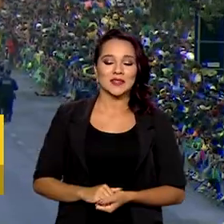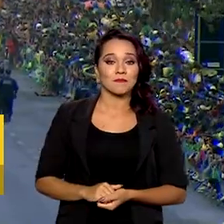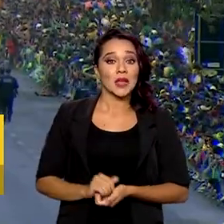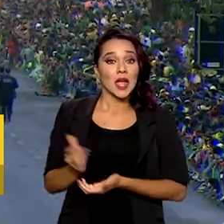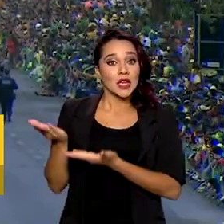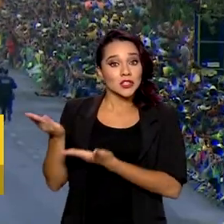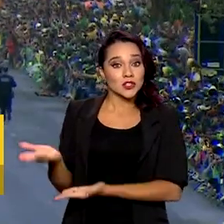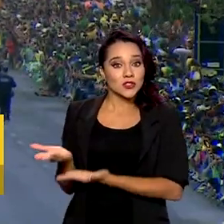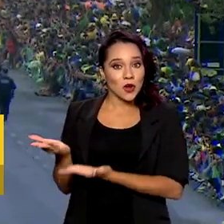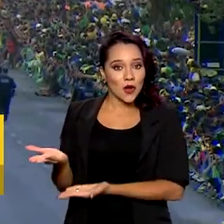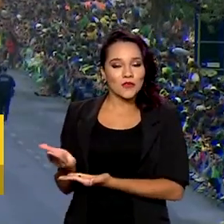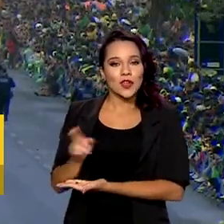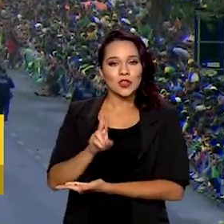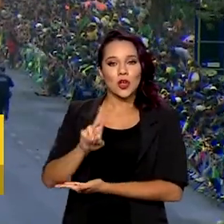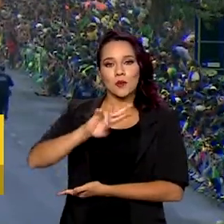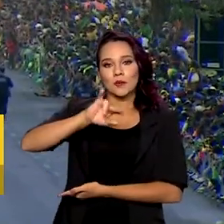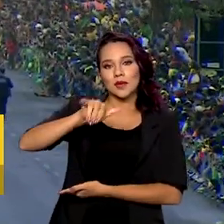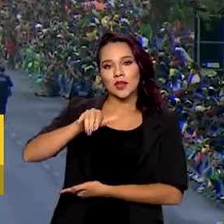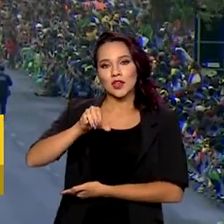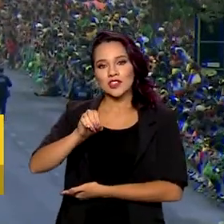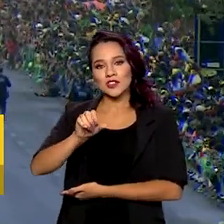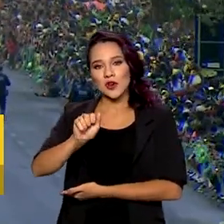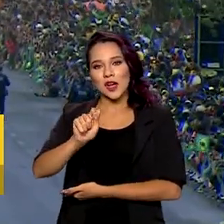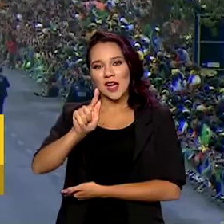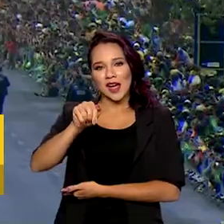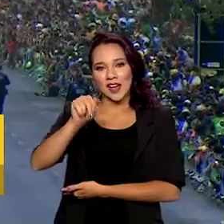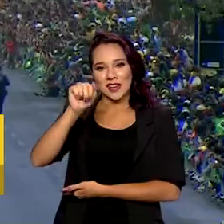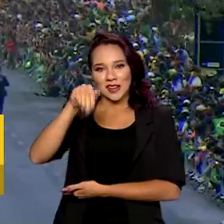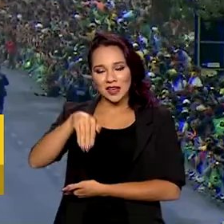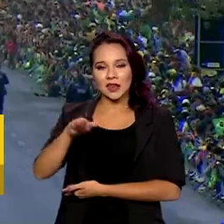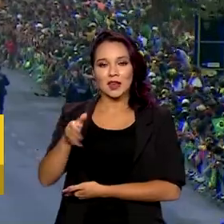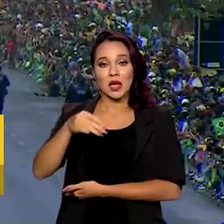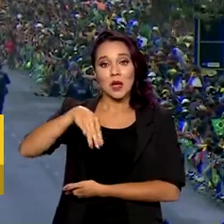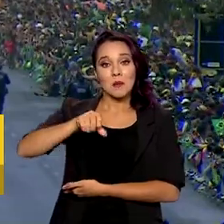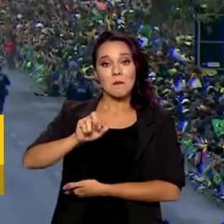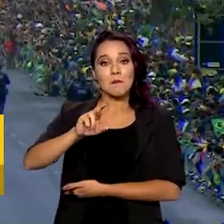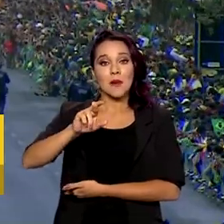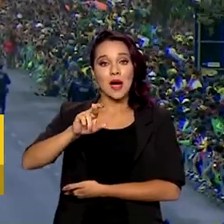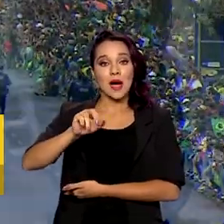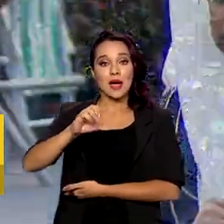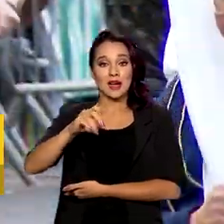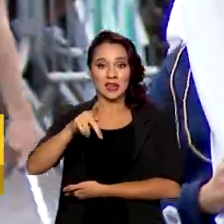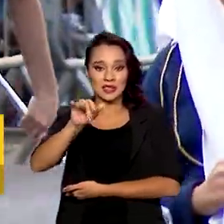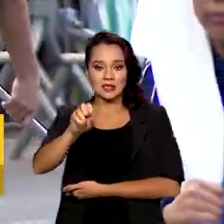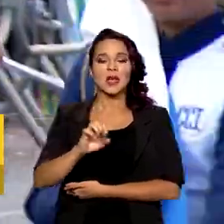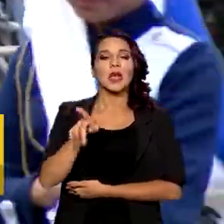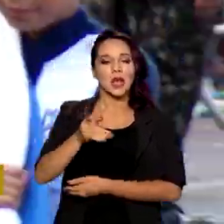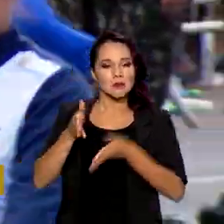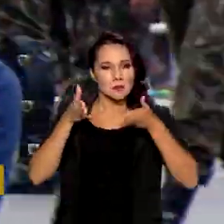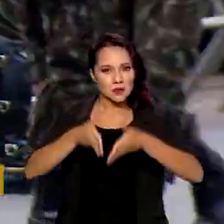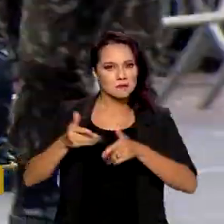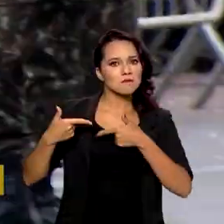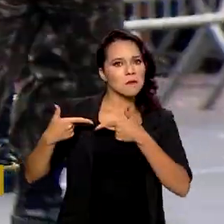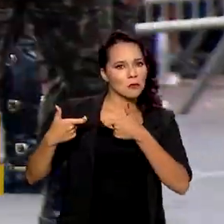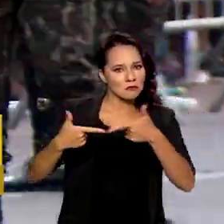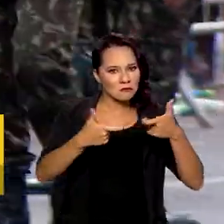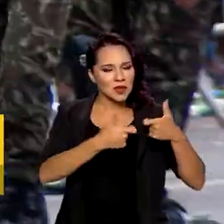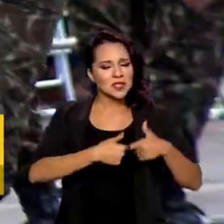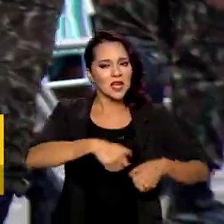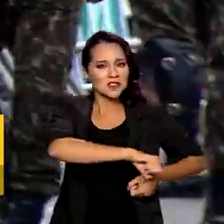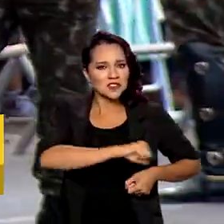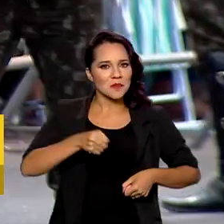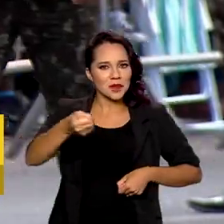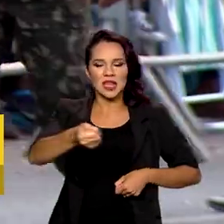Esse jovem brasileiro se chamava Joaquim Max Lisboa. Ele também participou das guerras de independência e de todos os